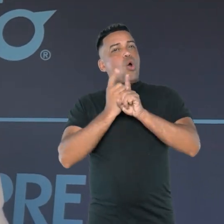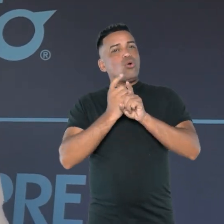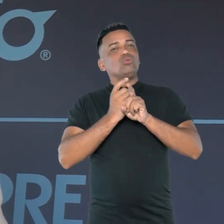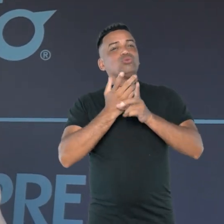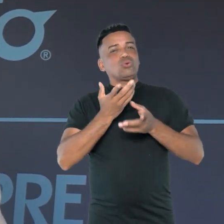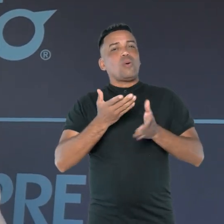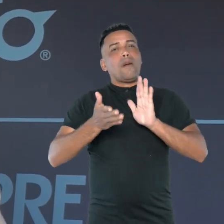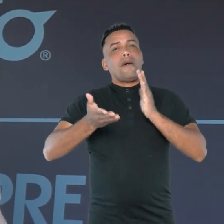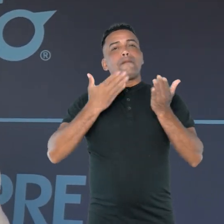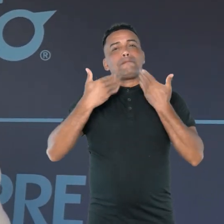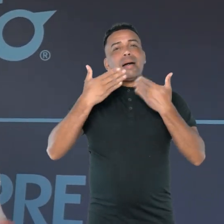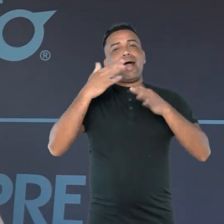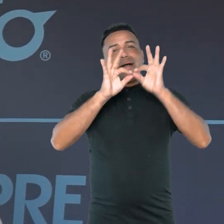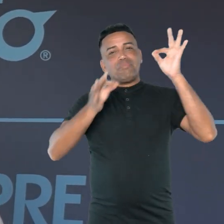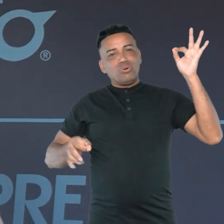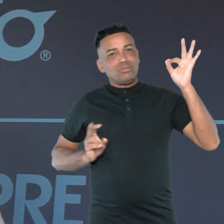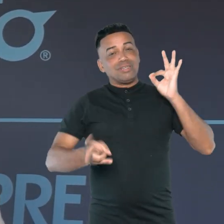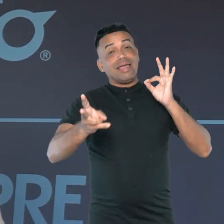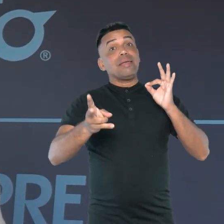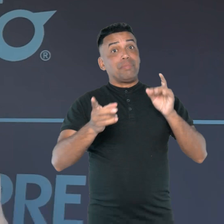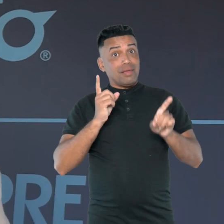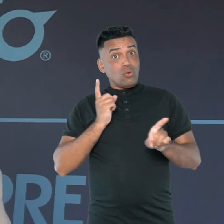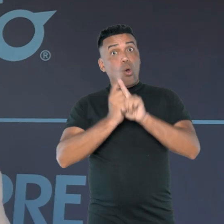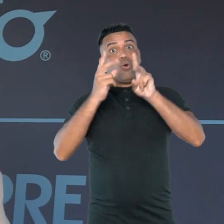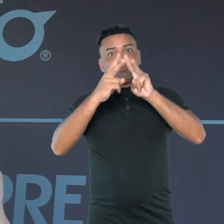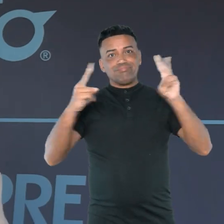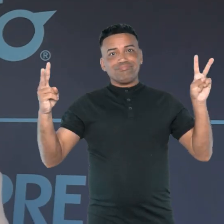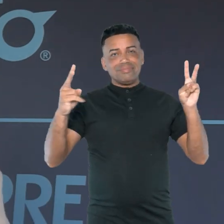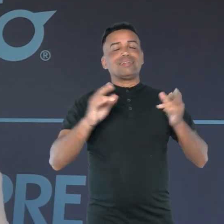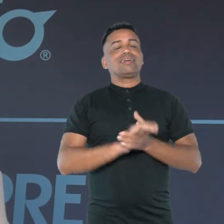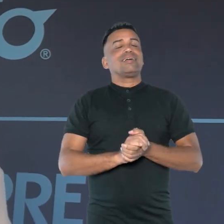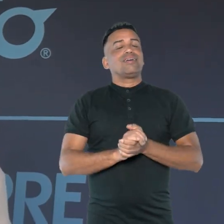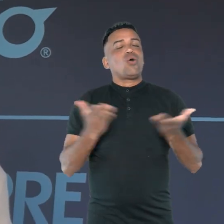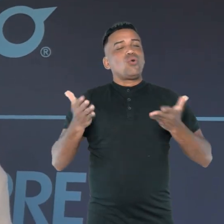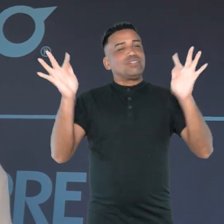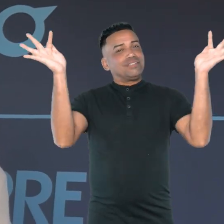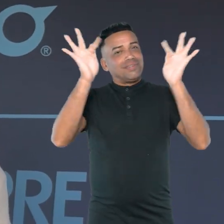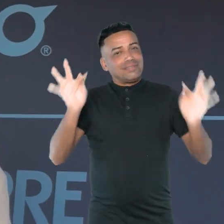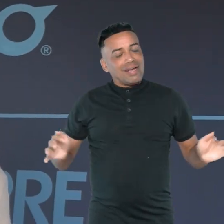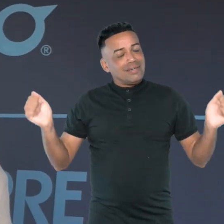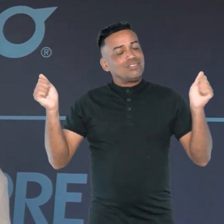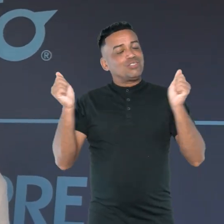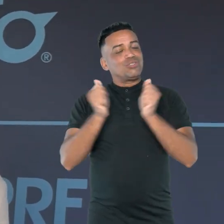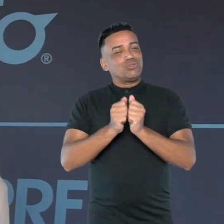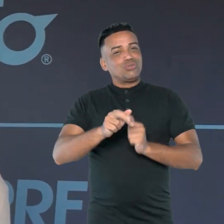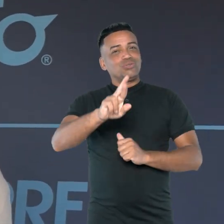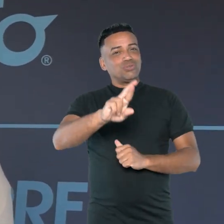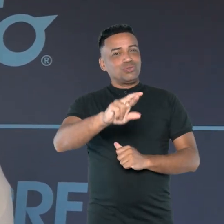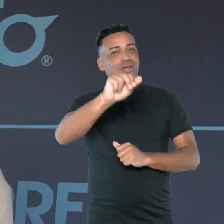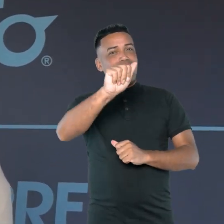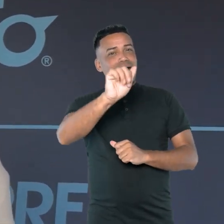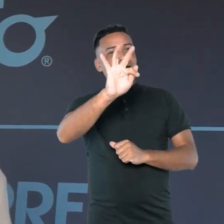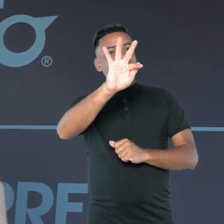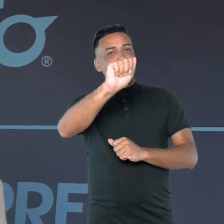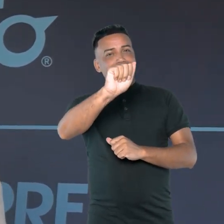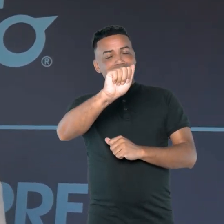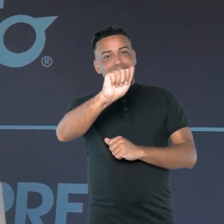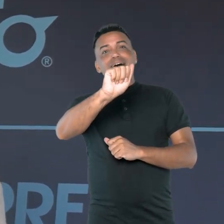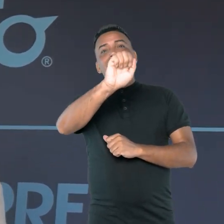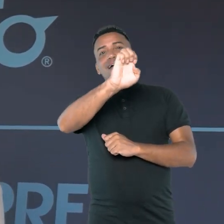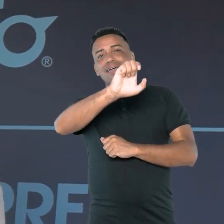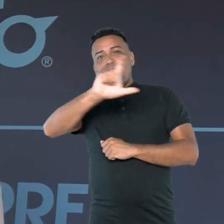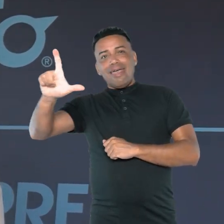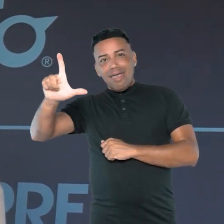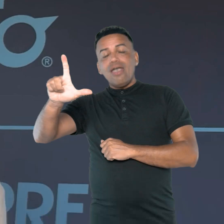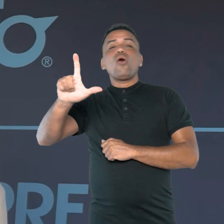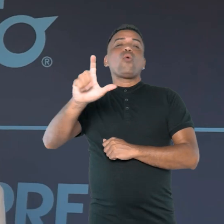Papo, nesse encontro virtual, e hoje com a felicidade de ter o Rafael de Oliveira